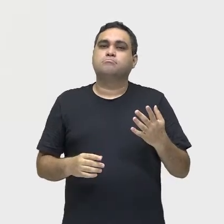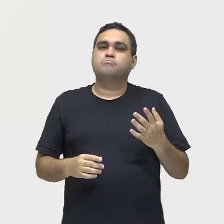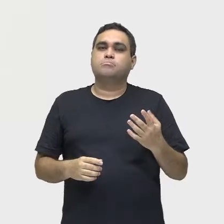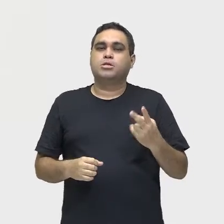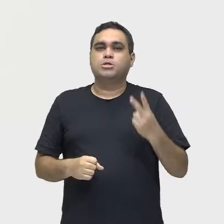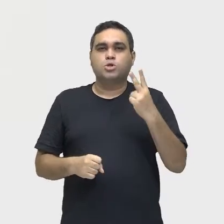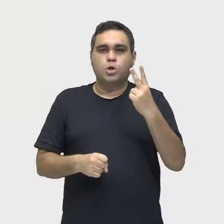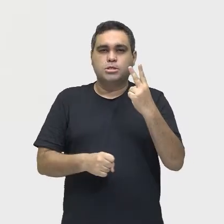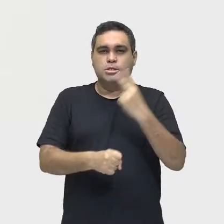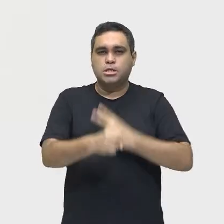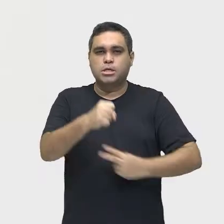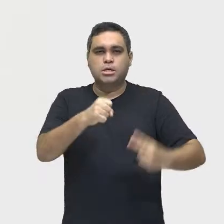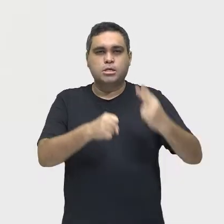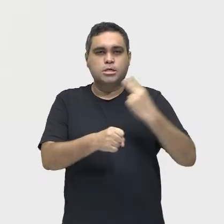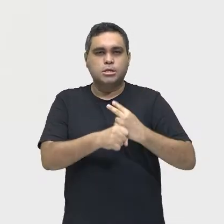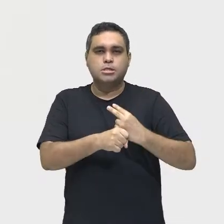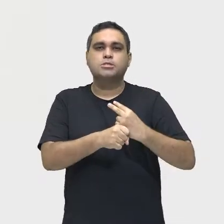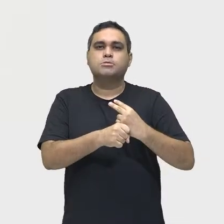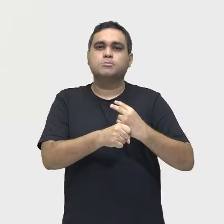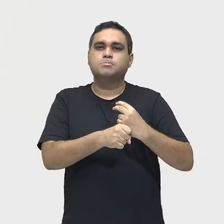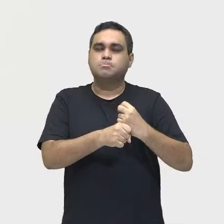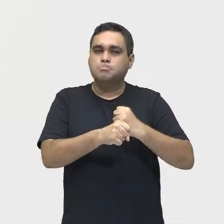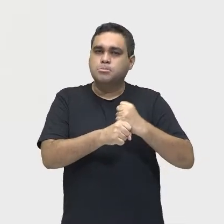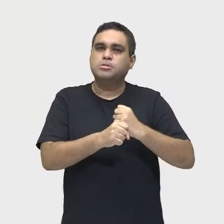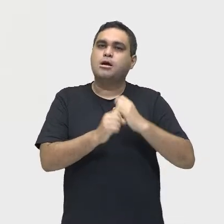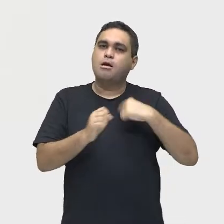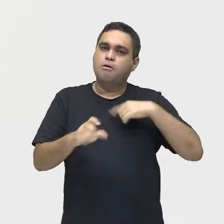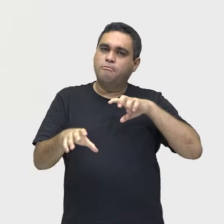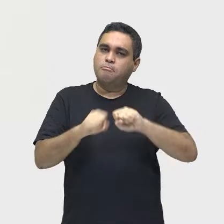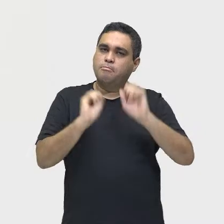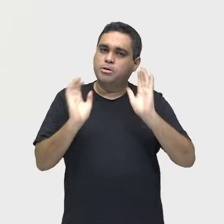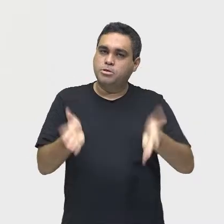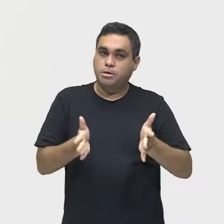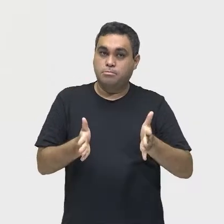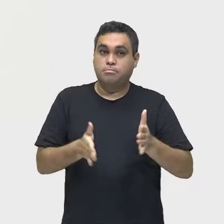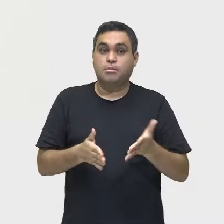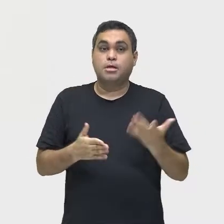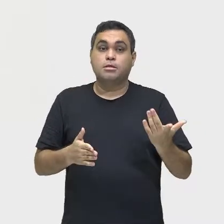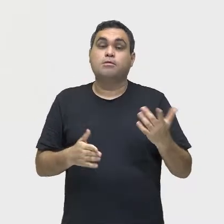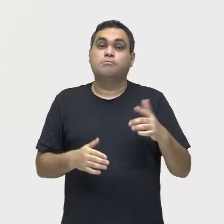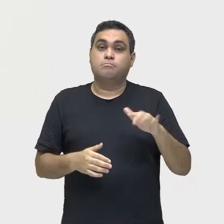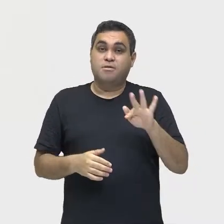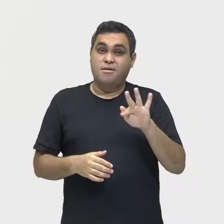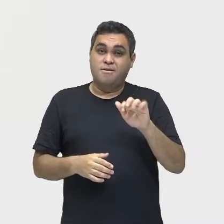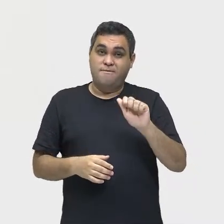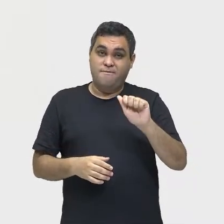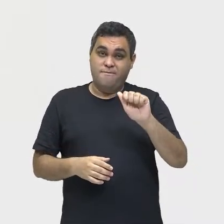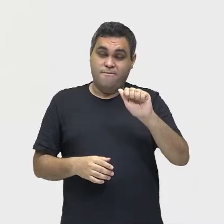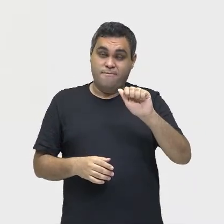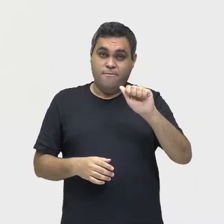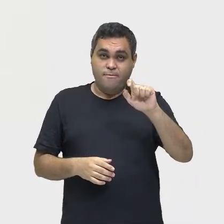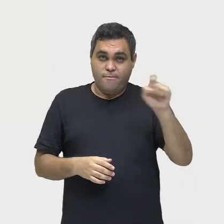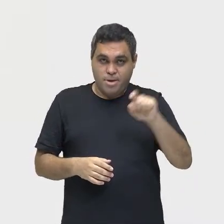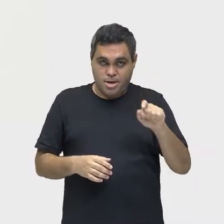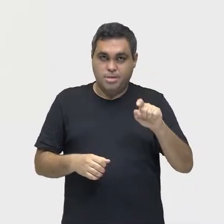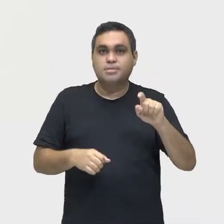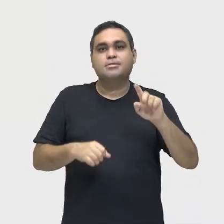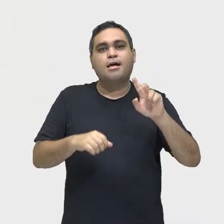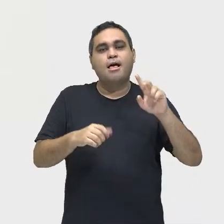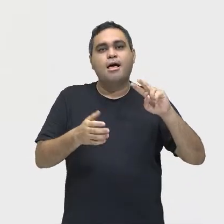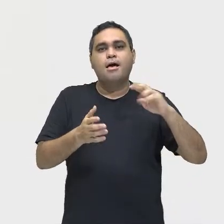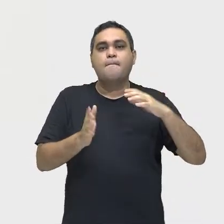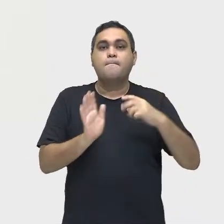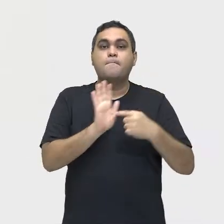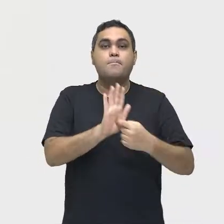me formei. Veja, aqui eu tenho o verbo fazer na indicação de tempo e na primeira oração tem o